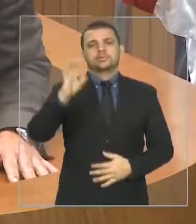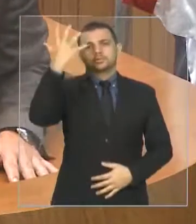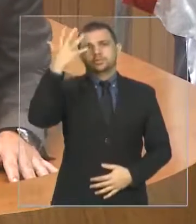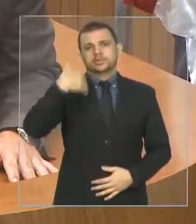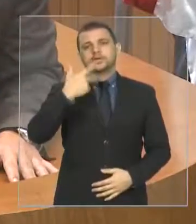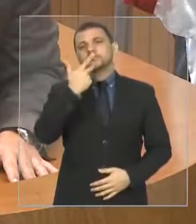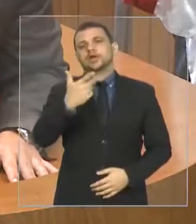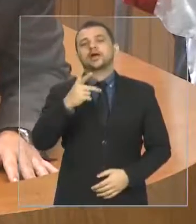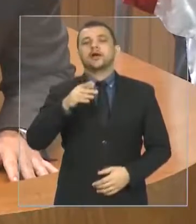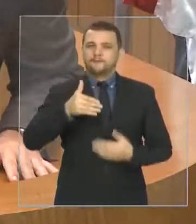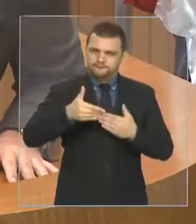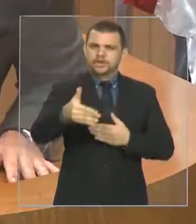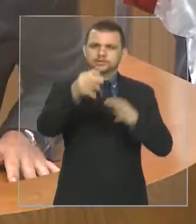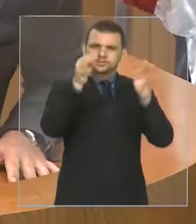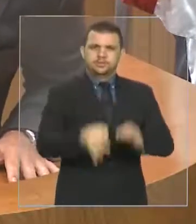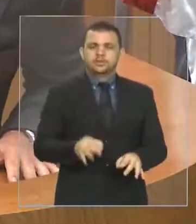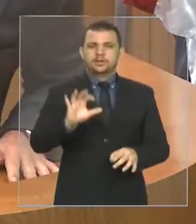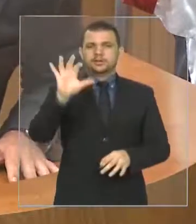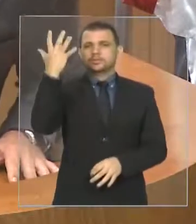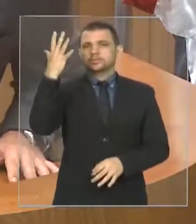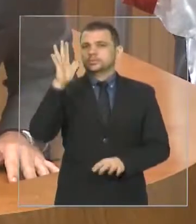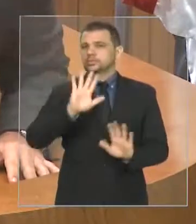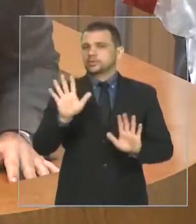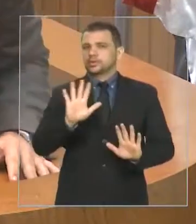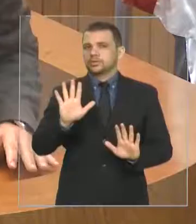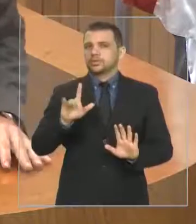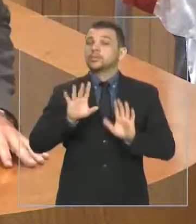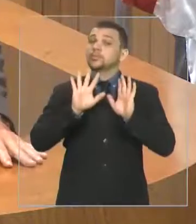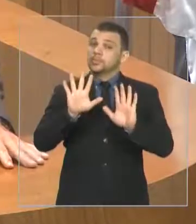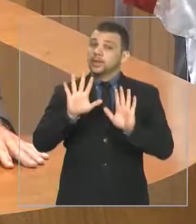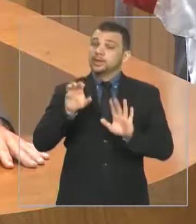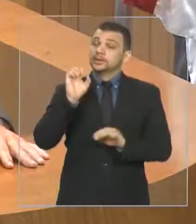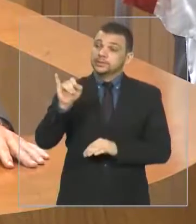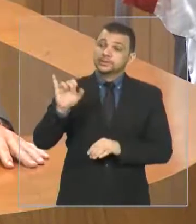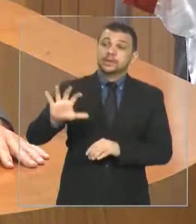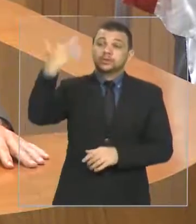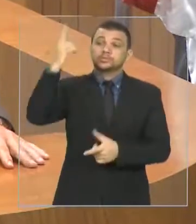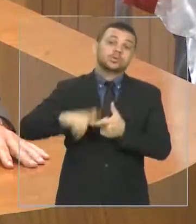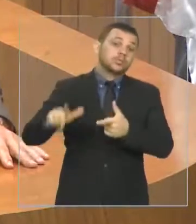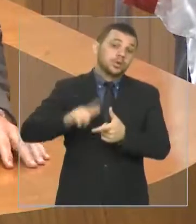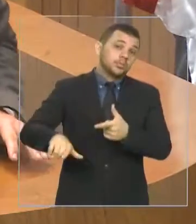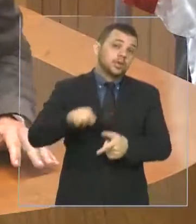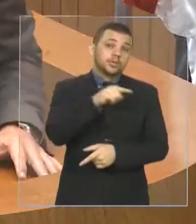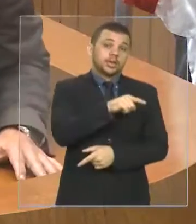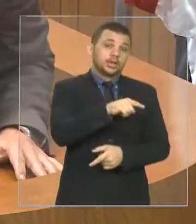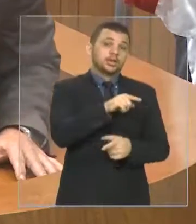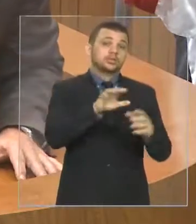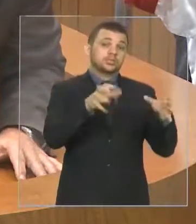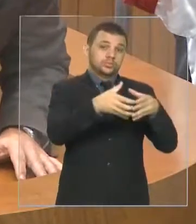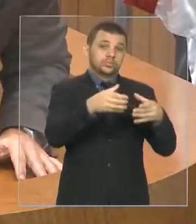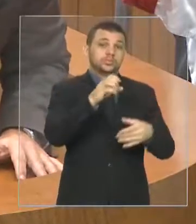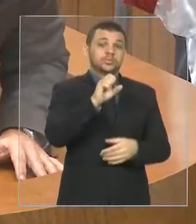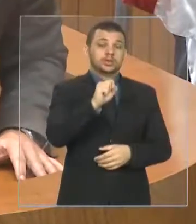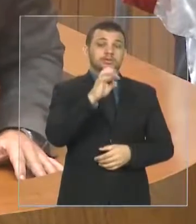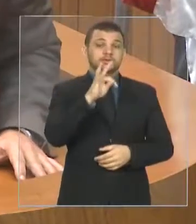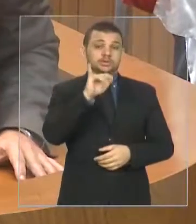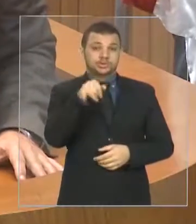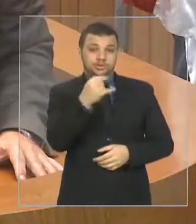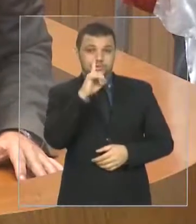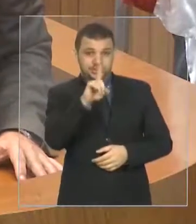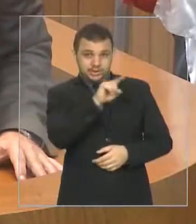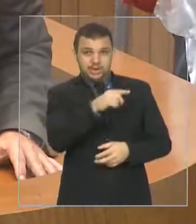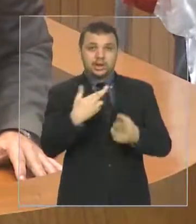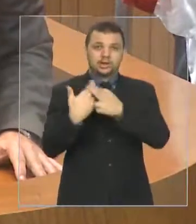que vai acontecer. Concluo já, senhor presidente. Mas você fazer uma, construir uma